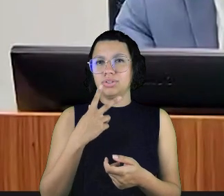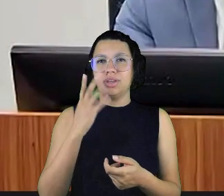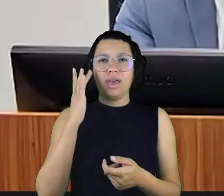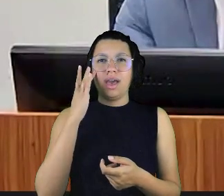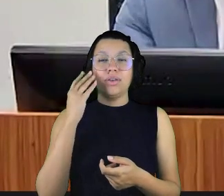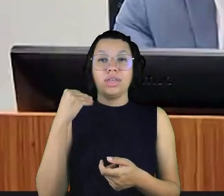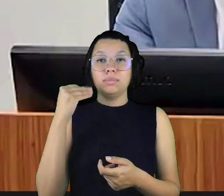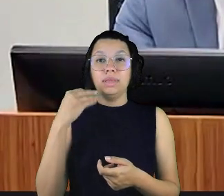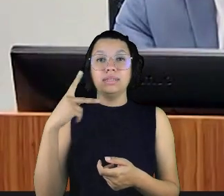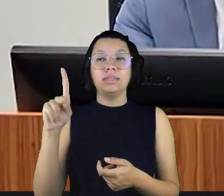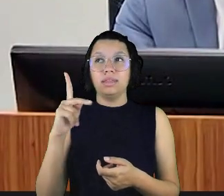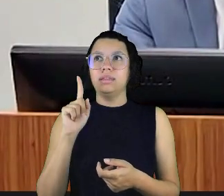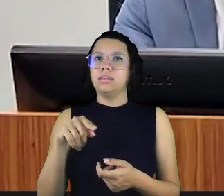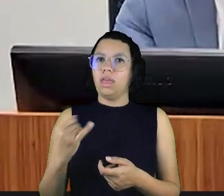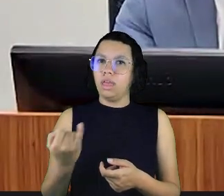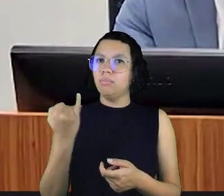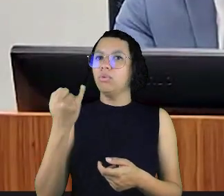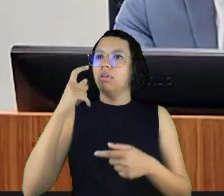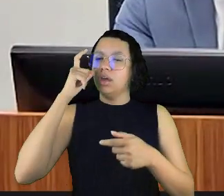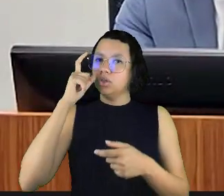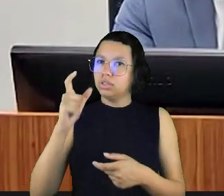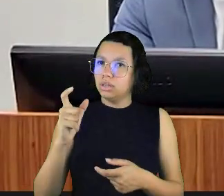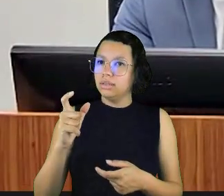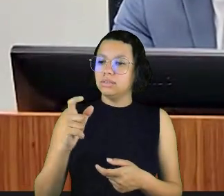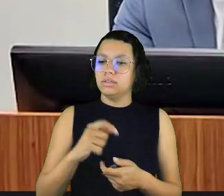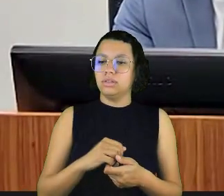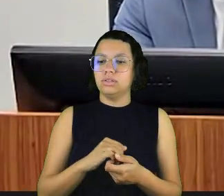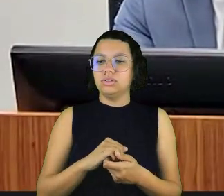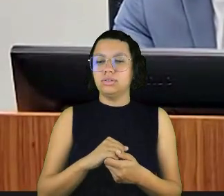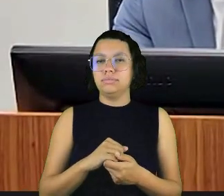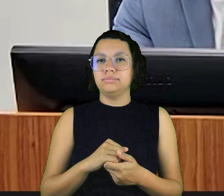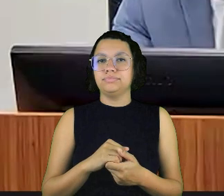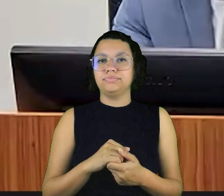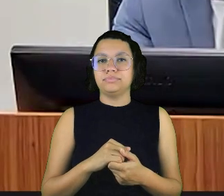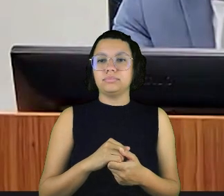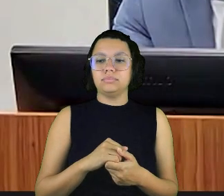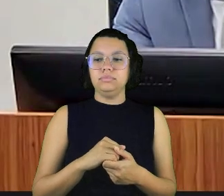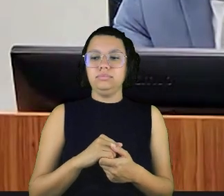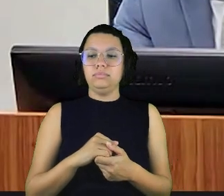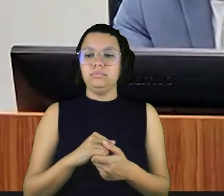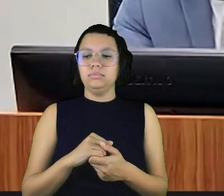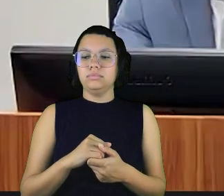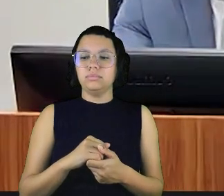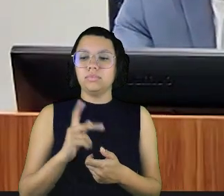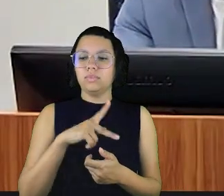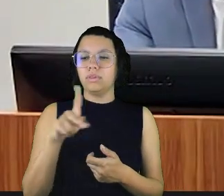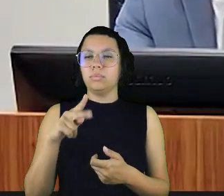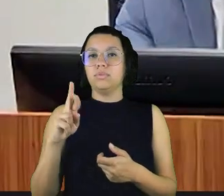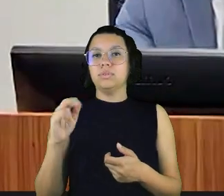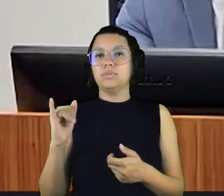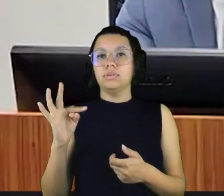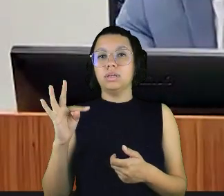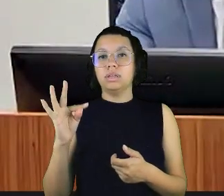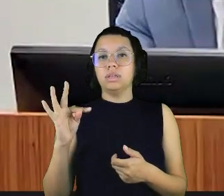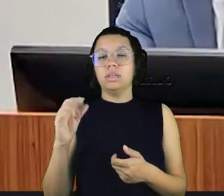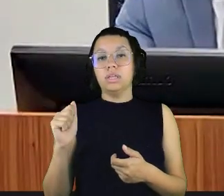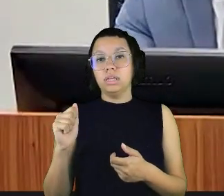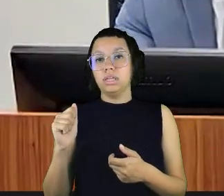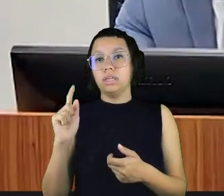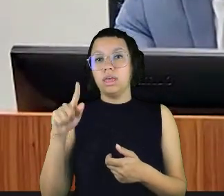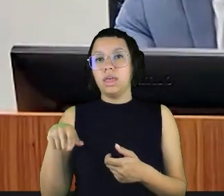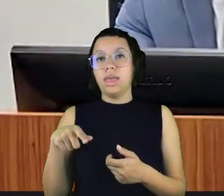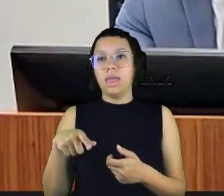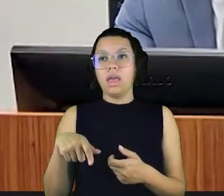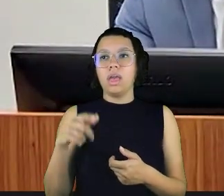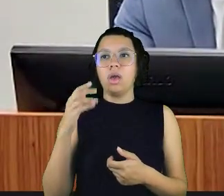interessante, e a professora Rita Della Fera é uma grande conhecedora desse assunto. A gente